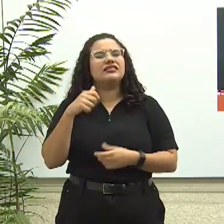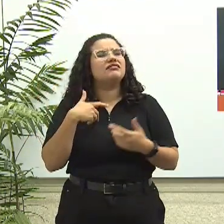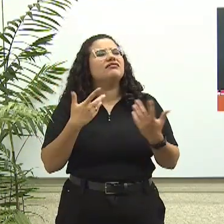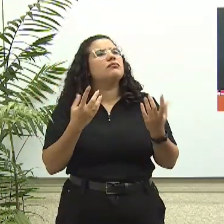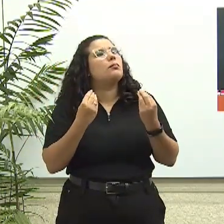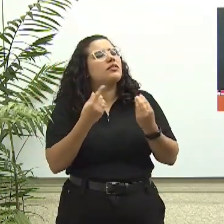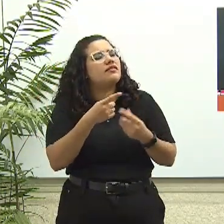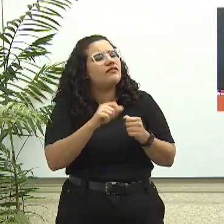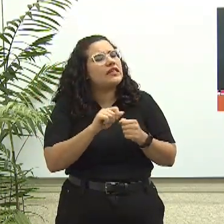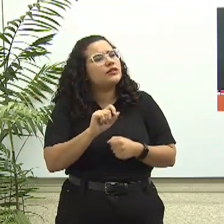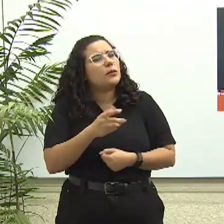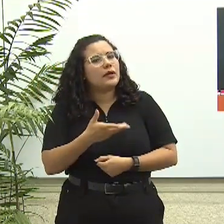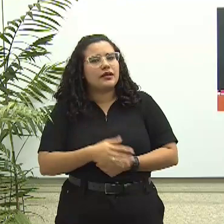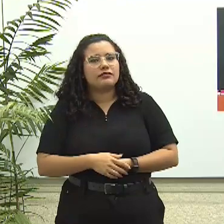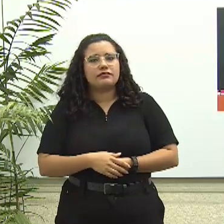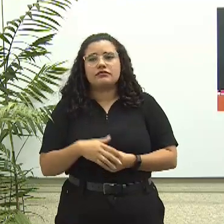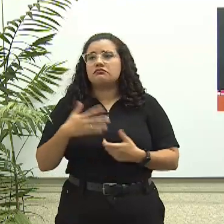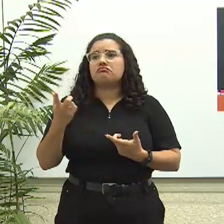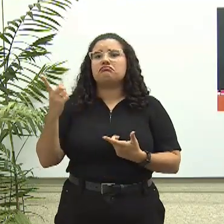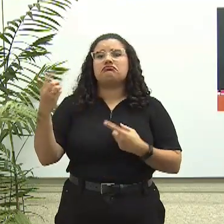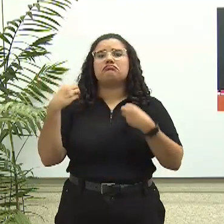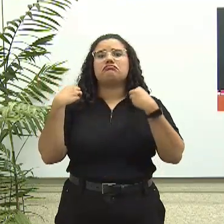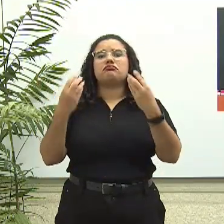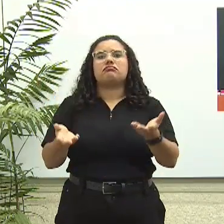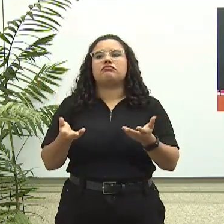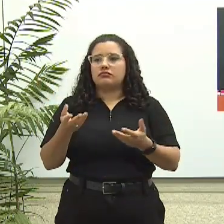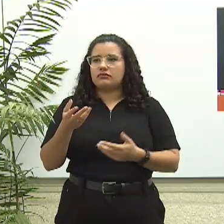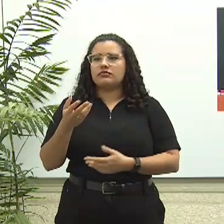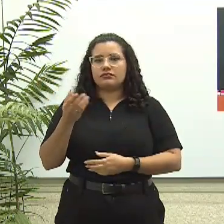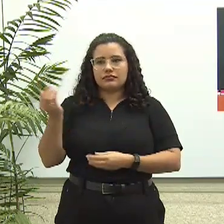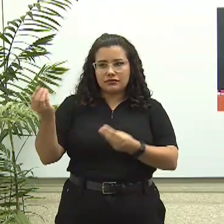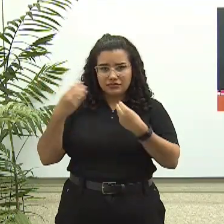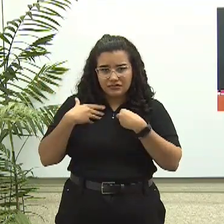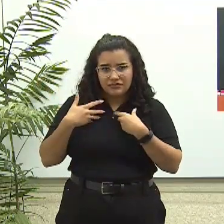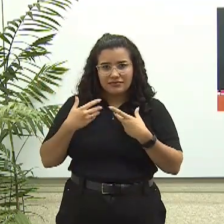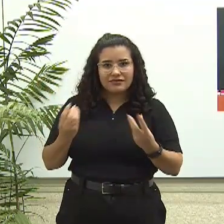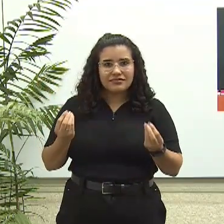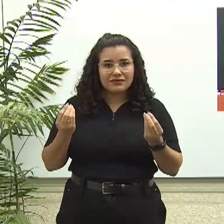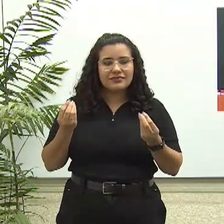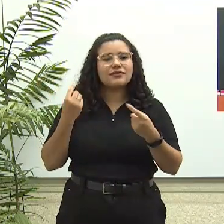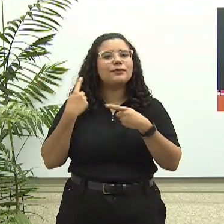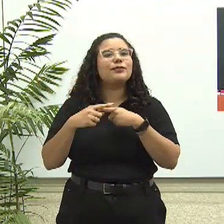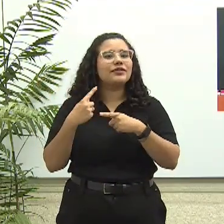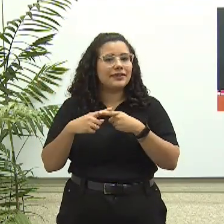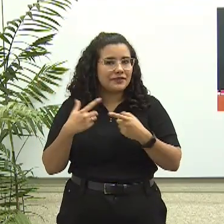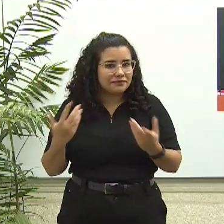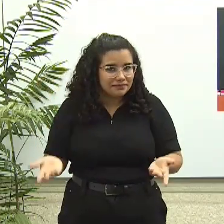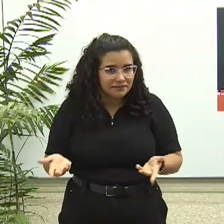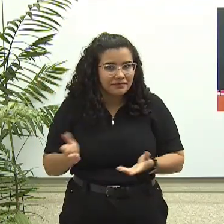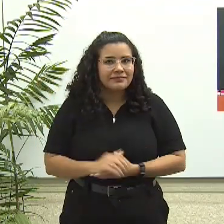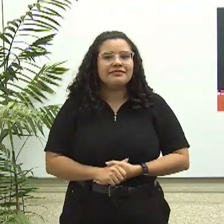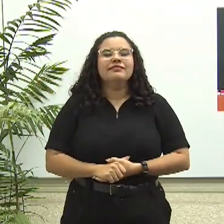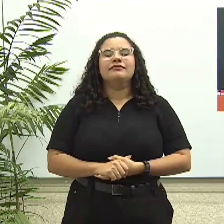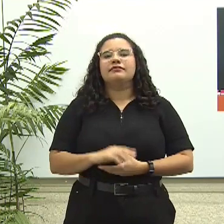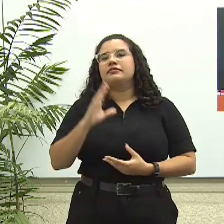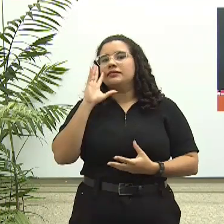o que com isso não tão dando Claro tá dando né Qual que é o intuito então assim a a Educação na